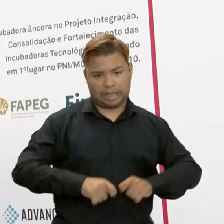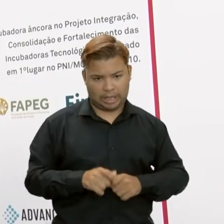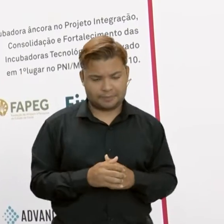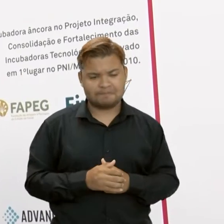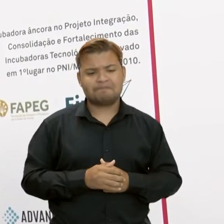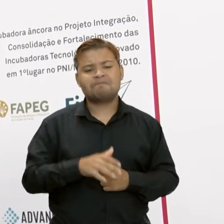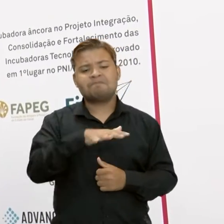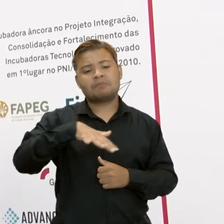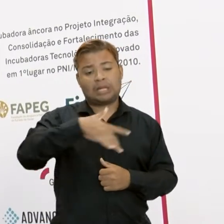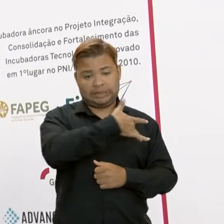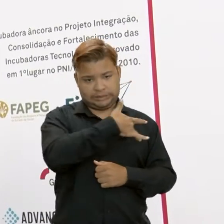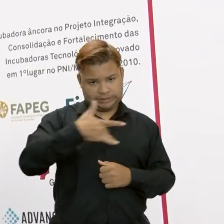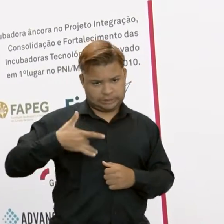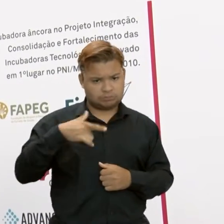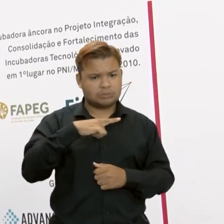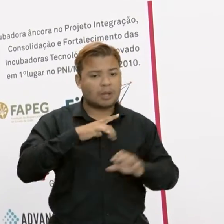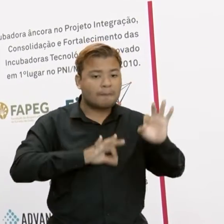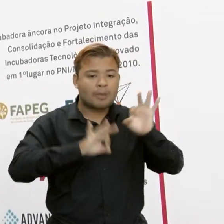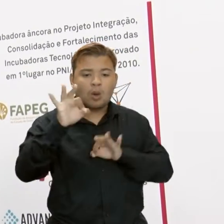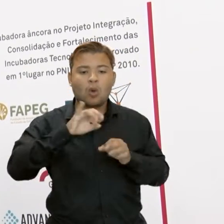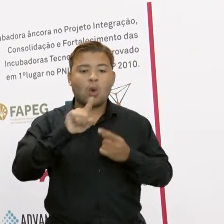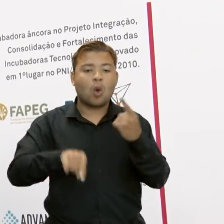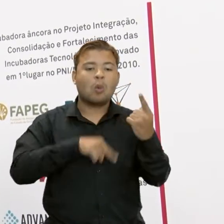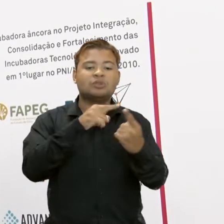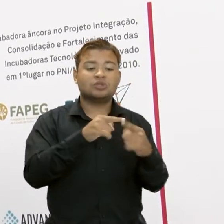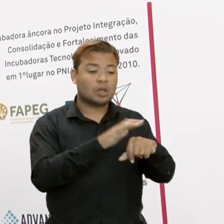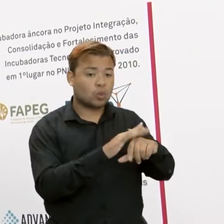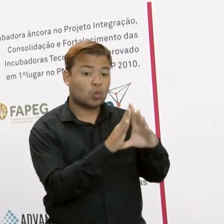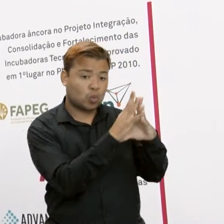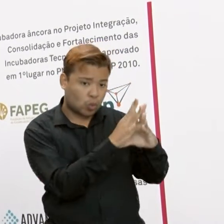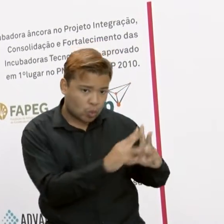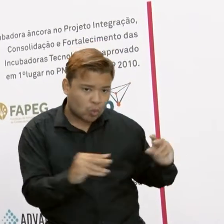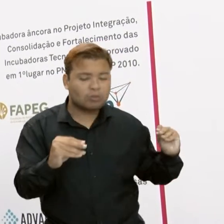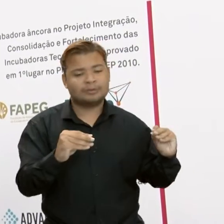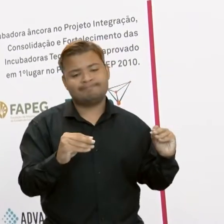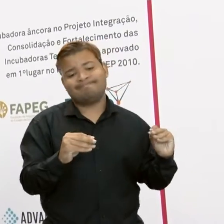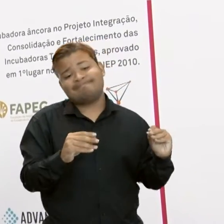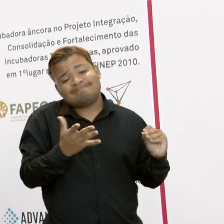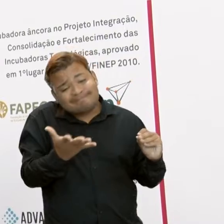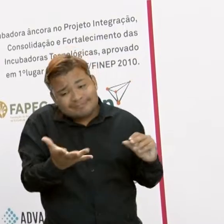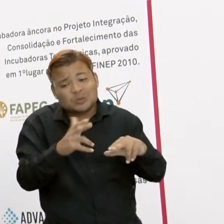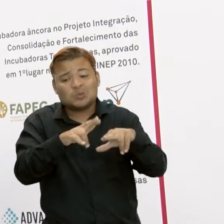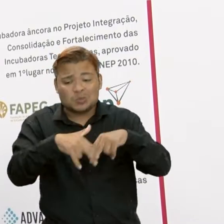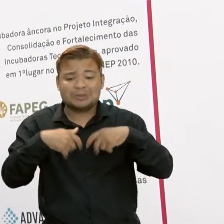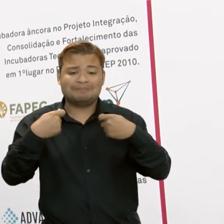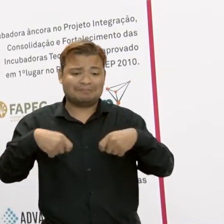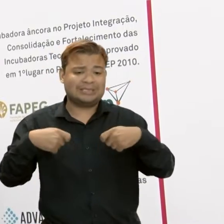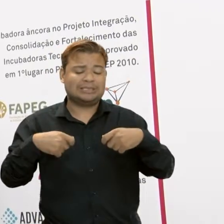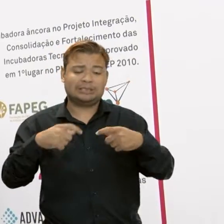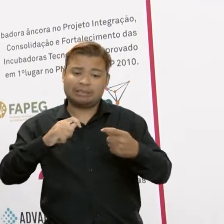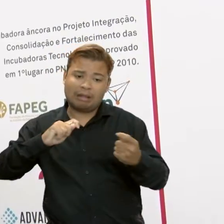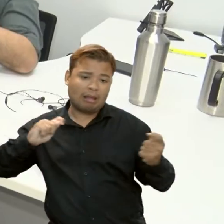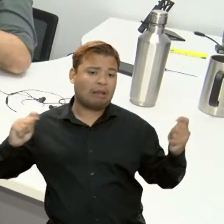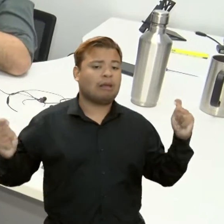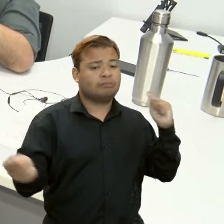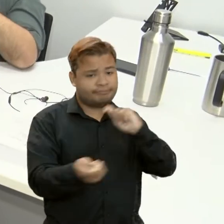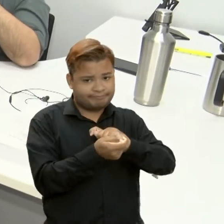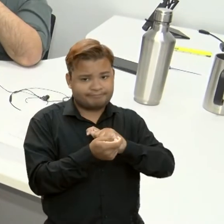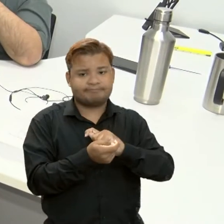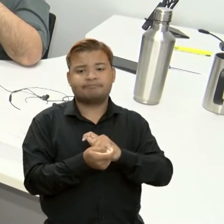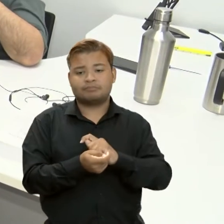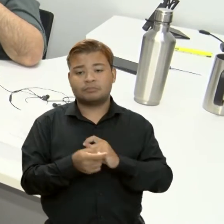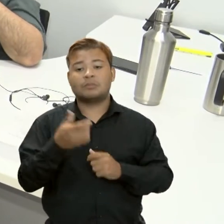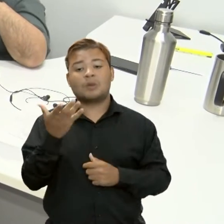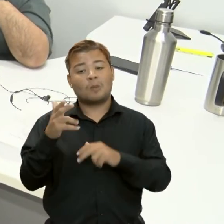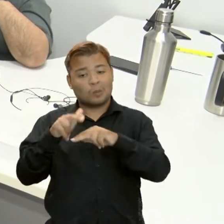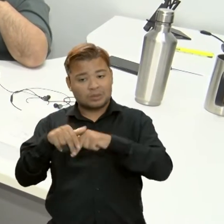ele foi projetado para cura, então é necessário uma grande transformação, né, nesse sistema, e a Tábia